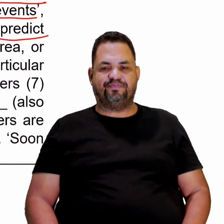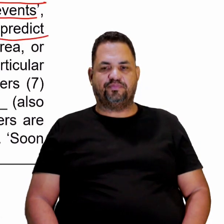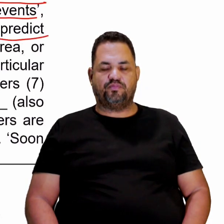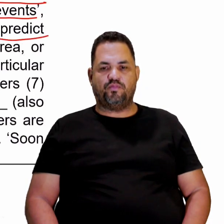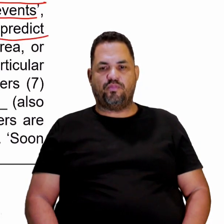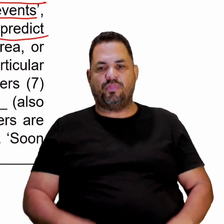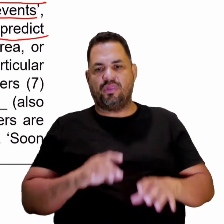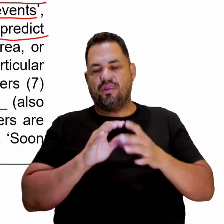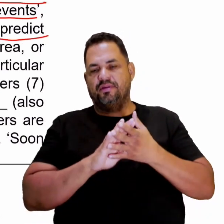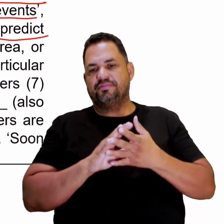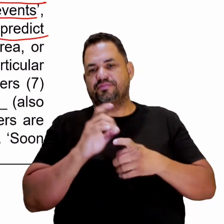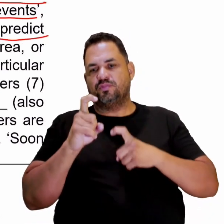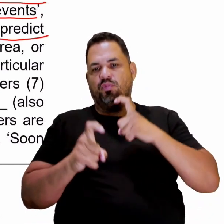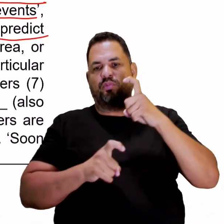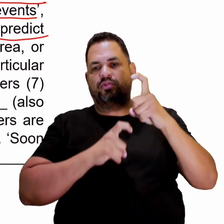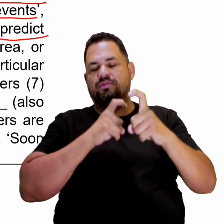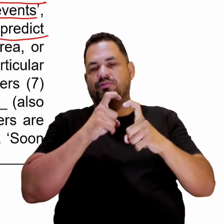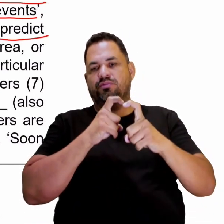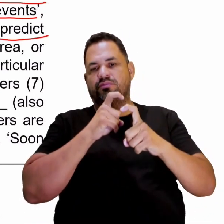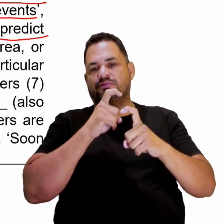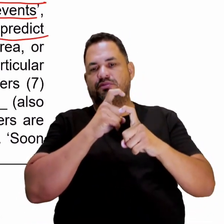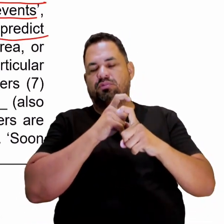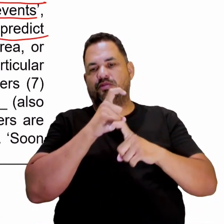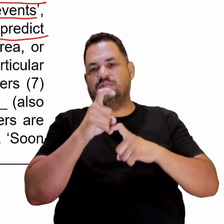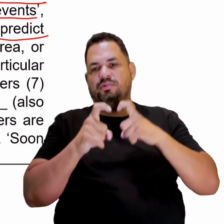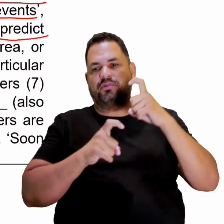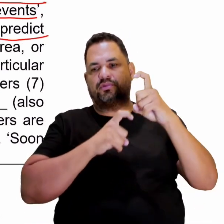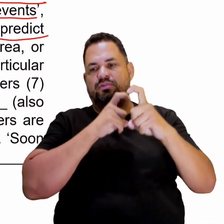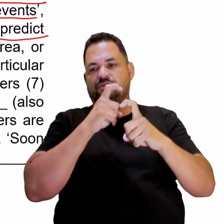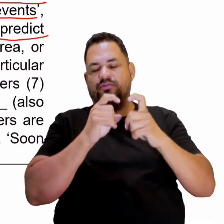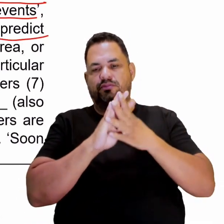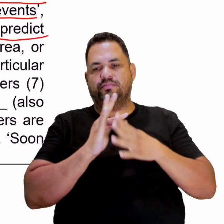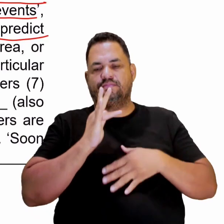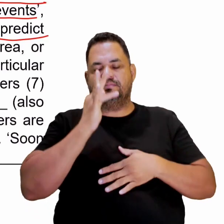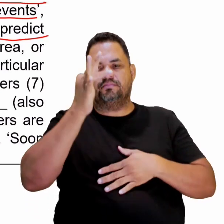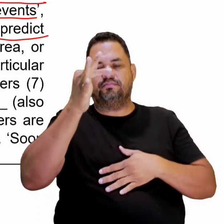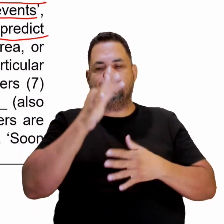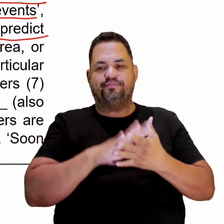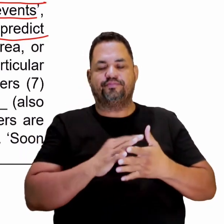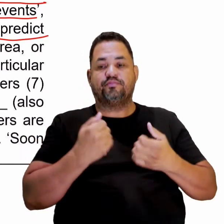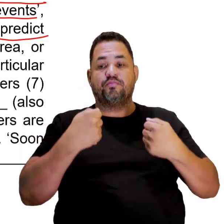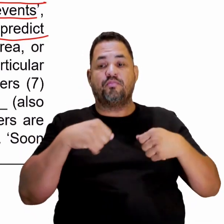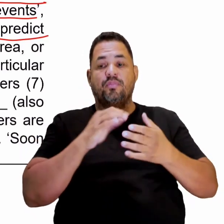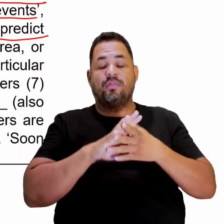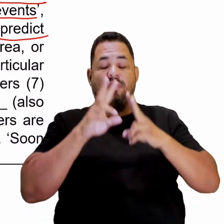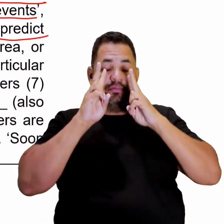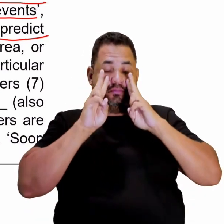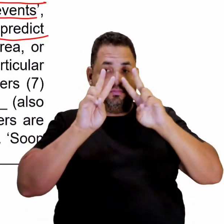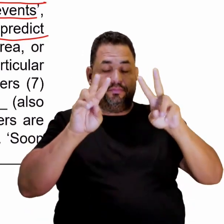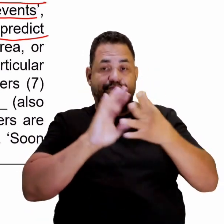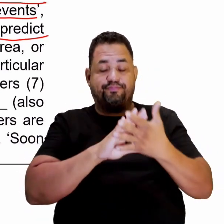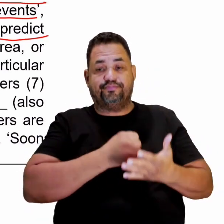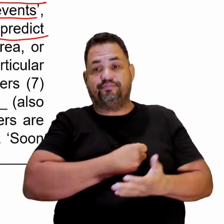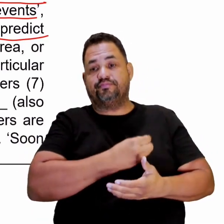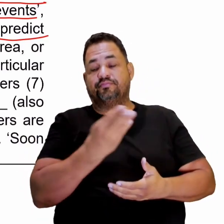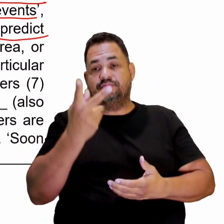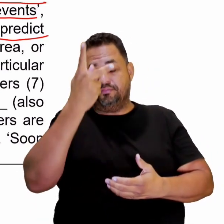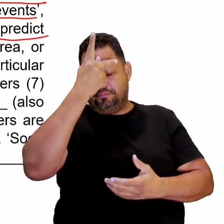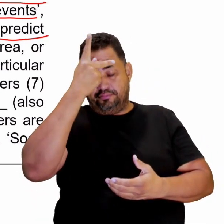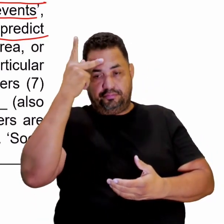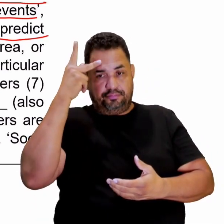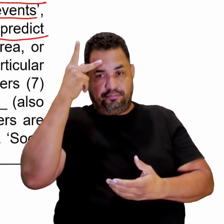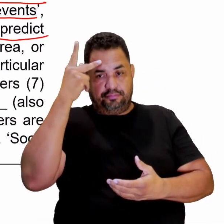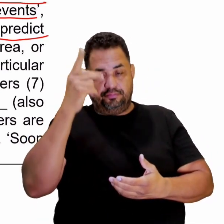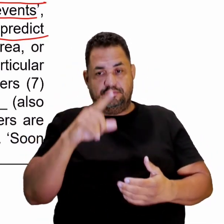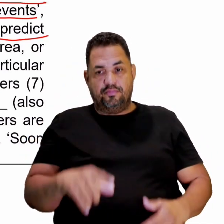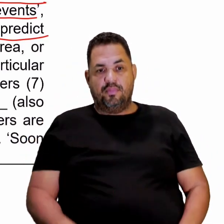can predict how many people, ou seja, esse computador do futuro pode prever quantas pessoas live. Só